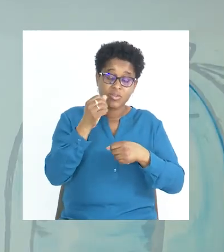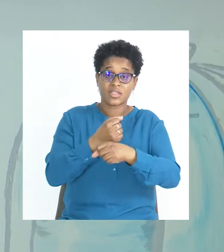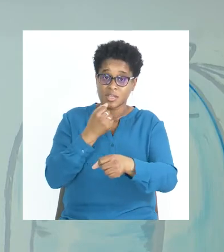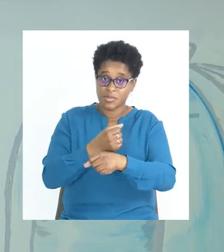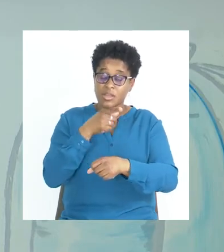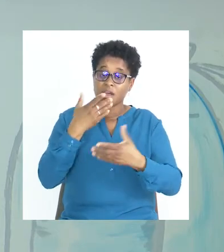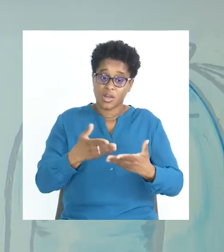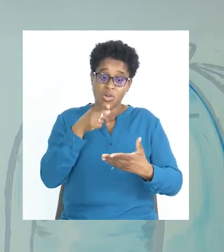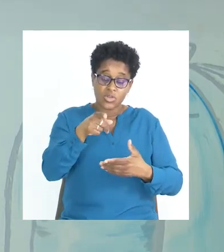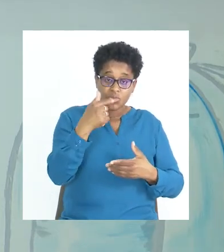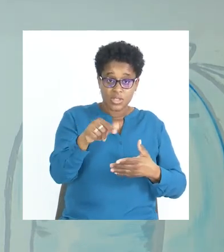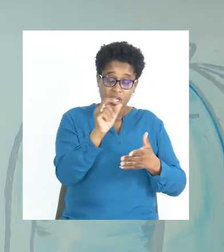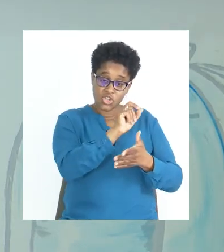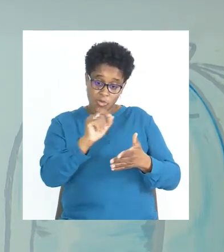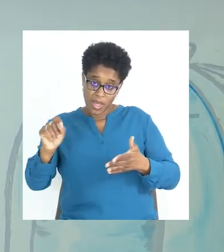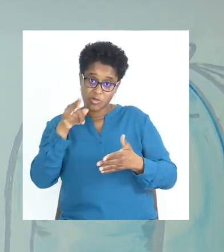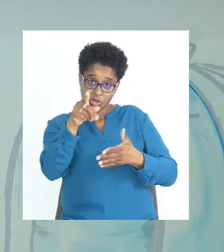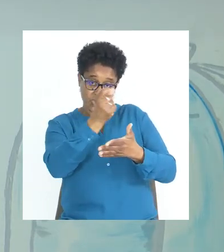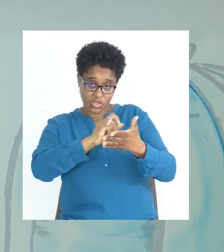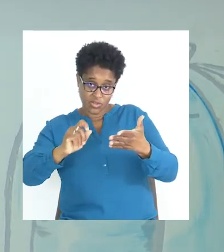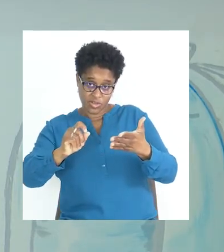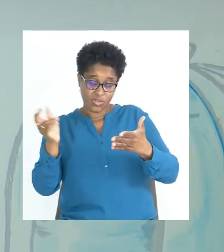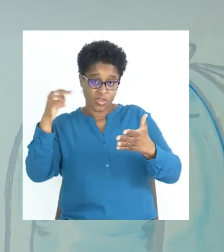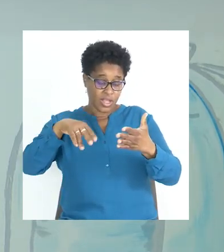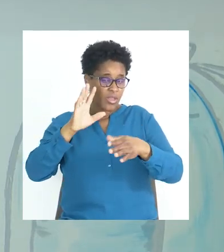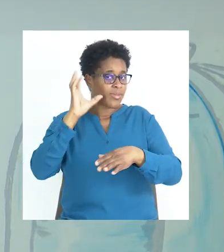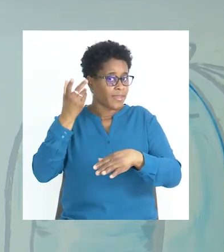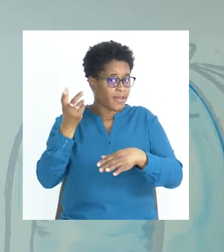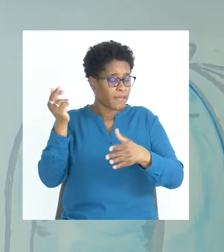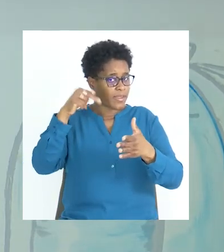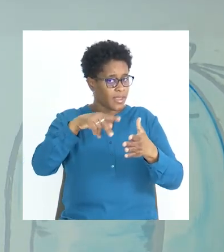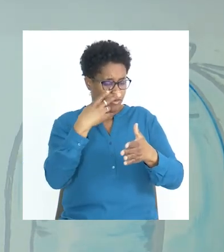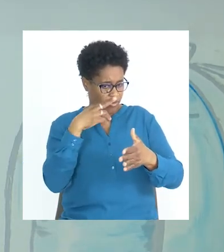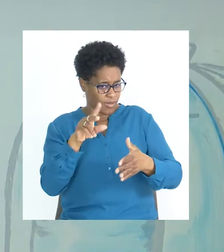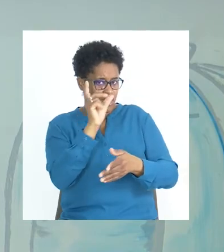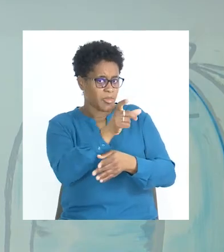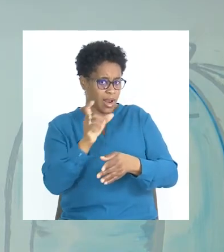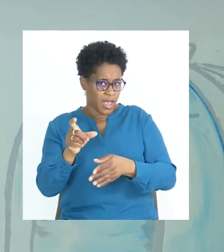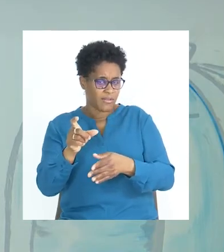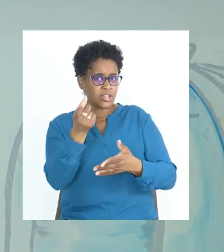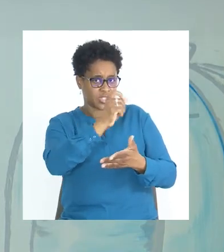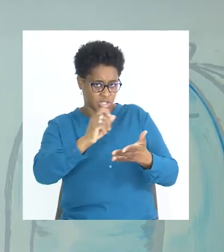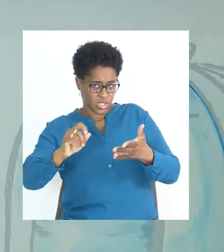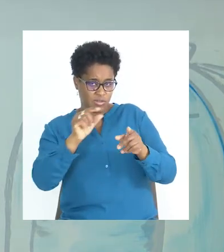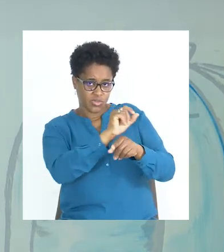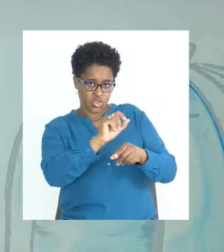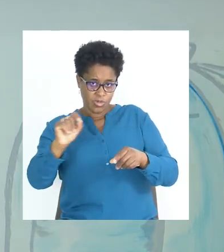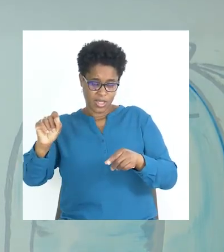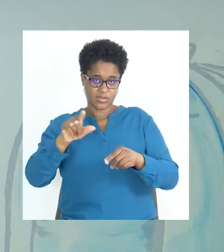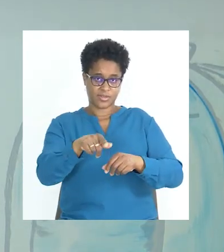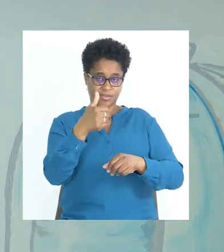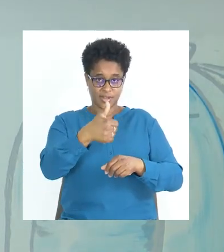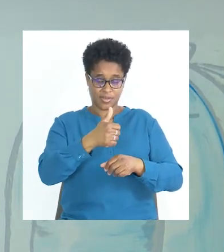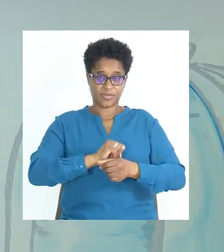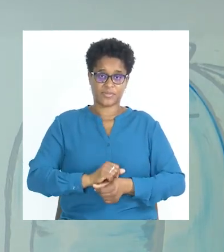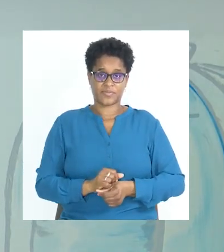um espaço para preencher. É só voltares no tempo, logo à entrada, vais encontrar essas palavrinhas e coloque-as no